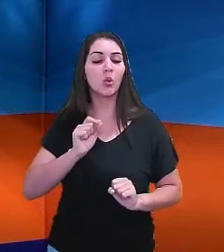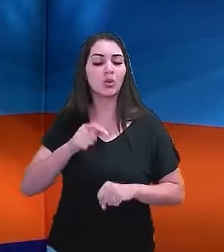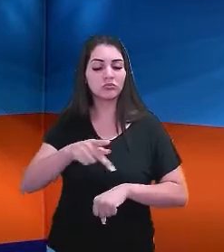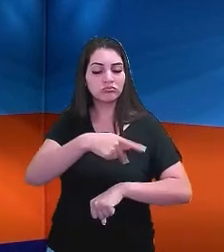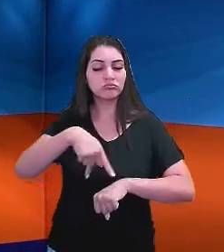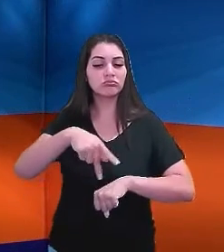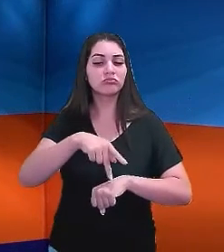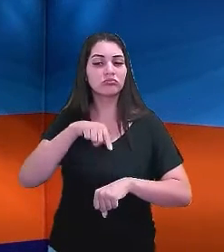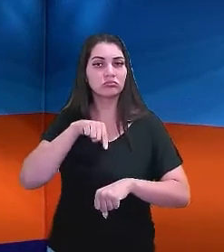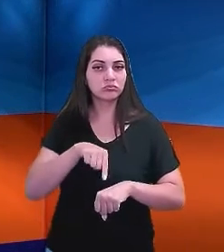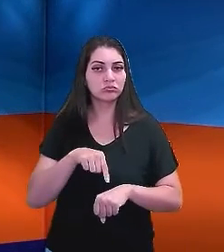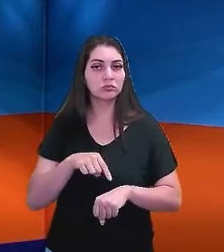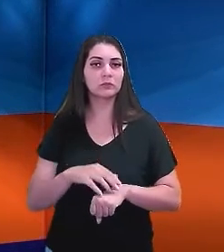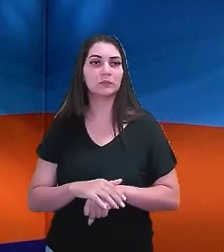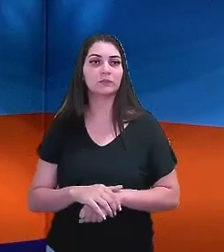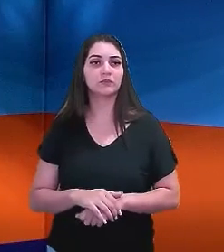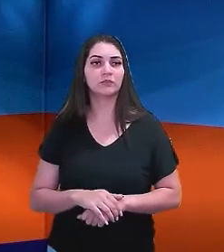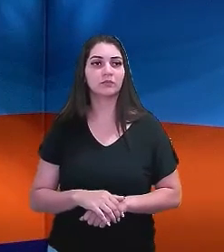nação